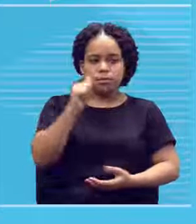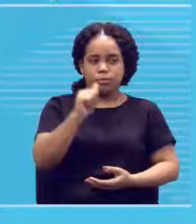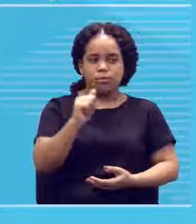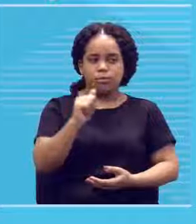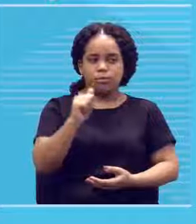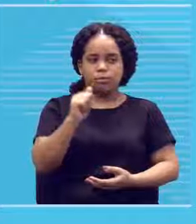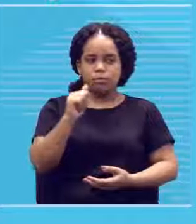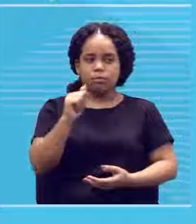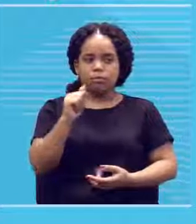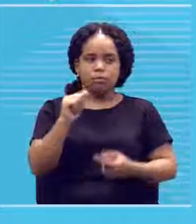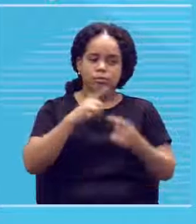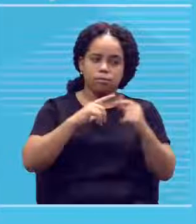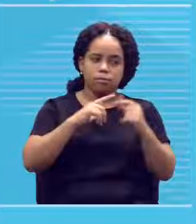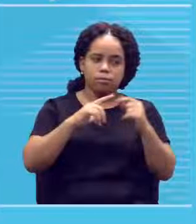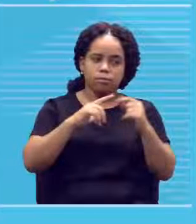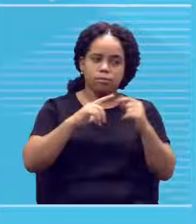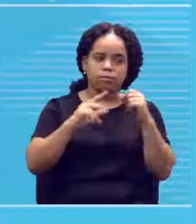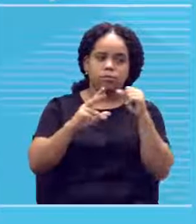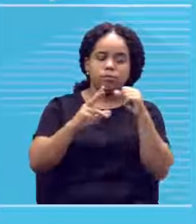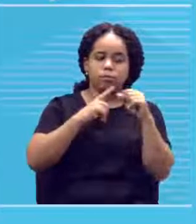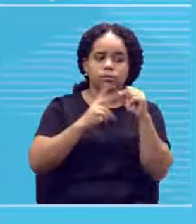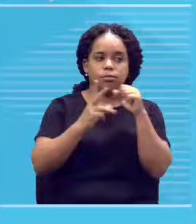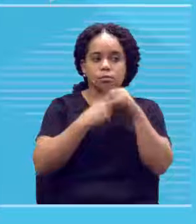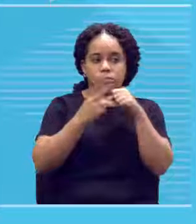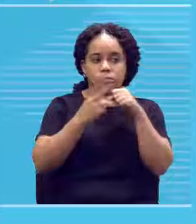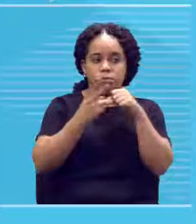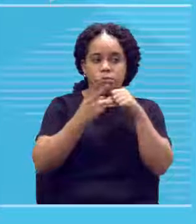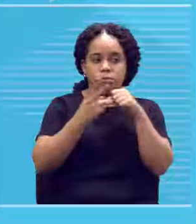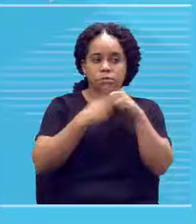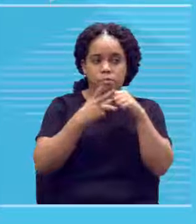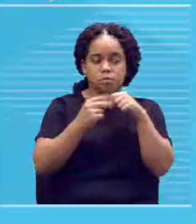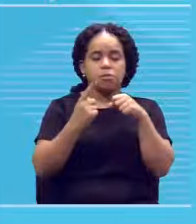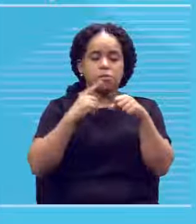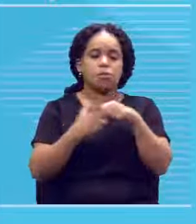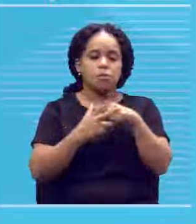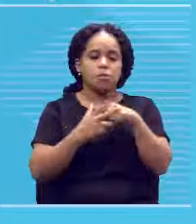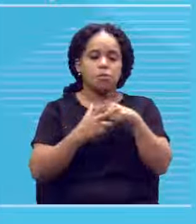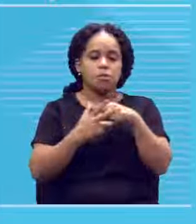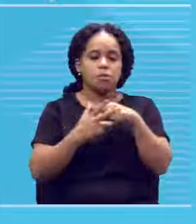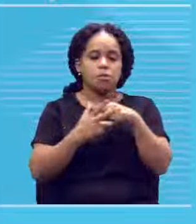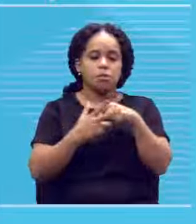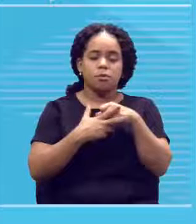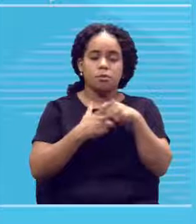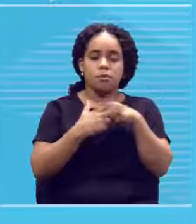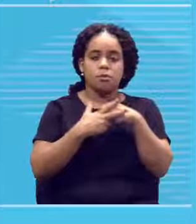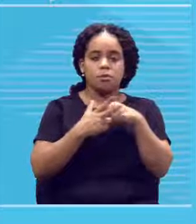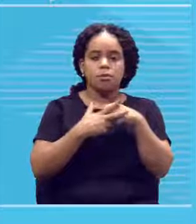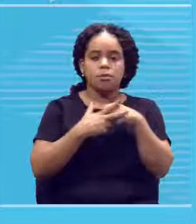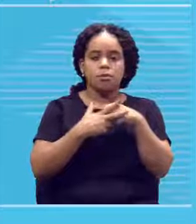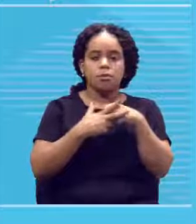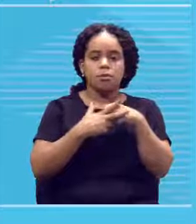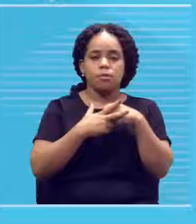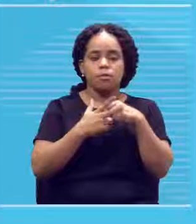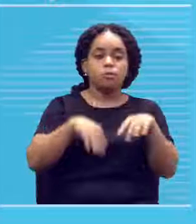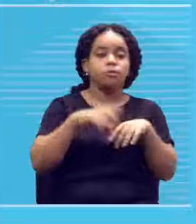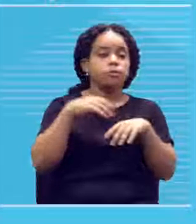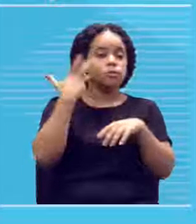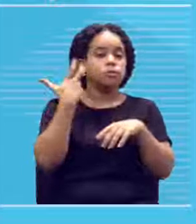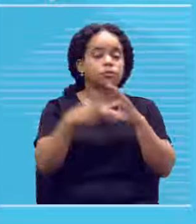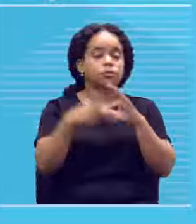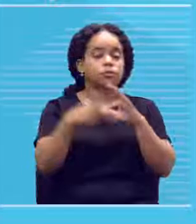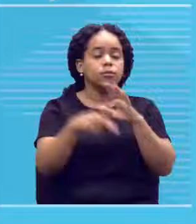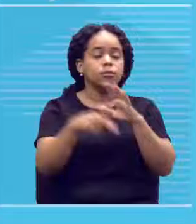né porque o verbo termina em sonazal aí você precisa nas alisar o pronome